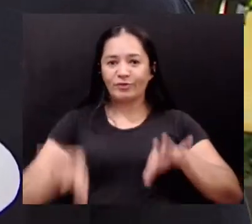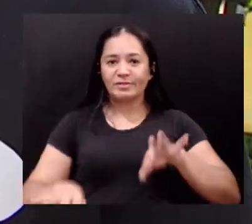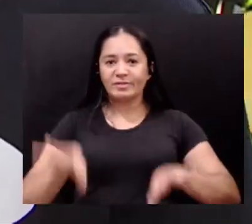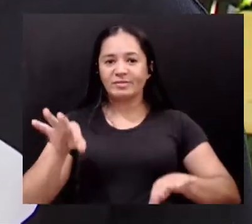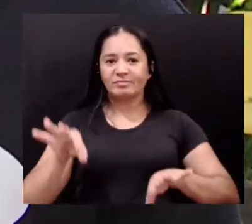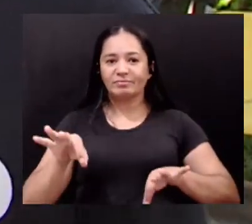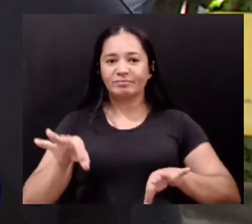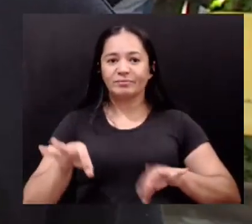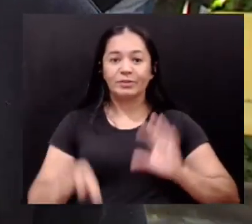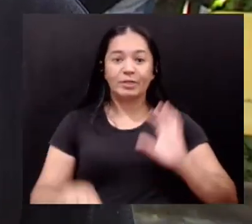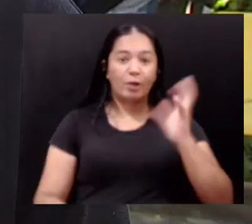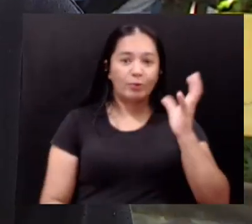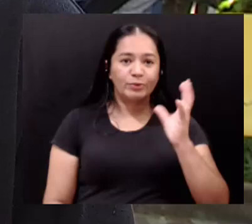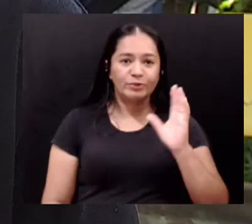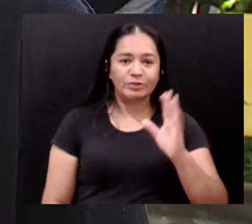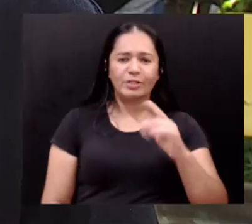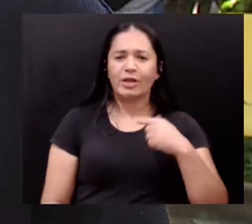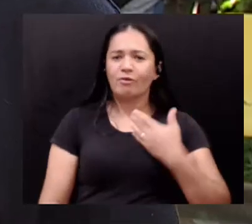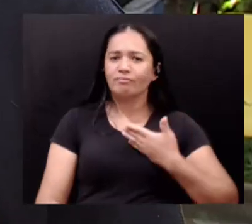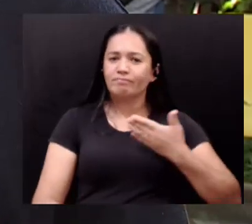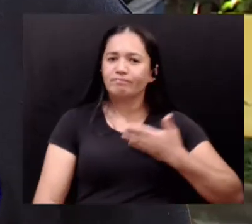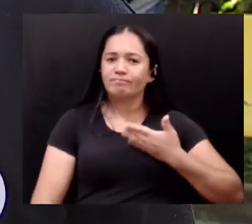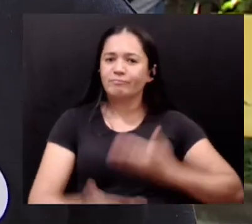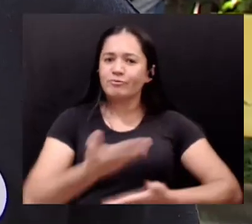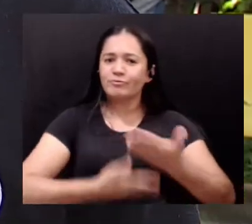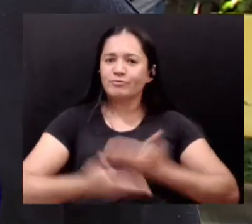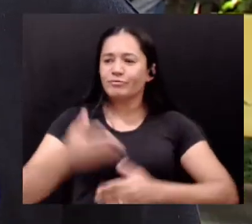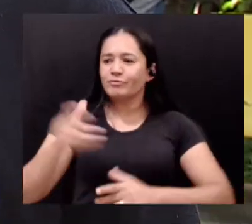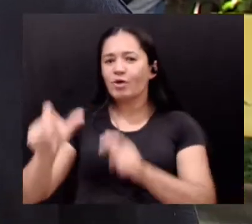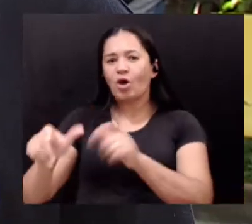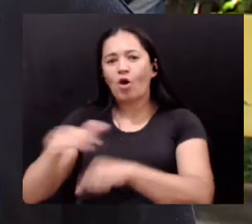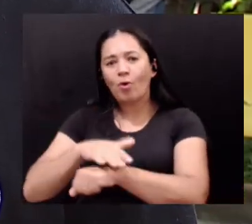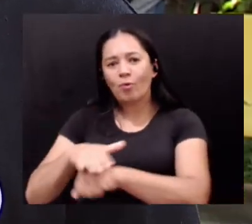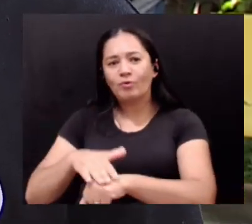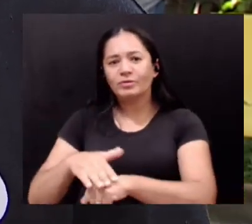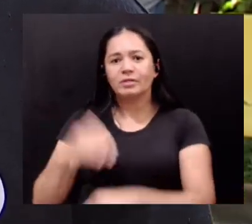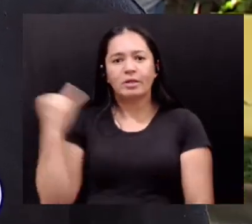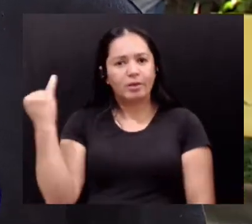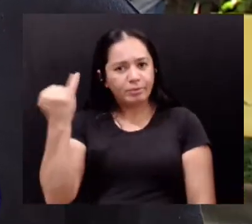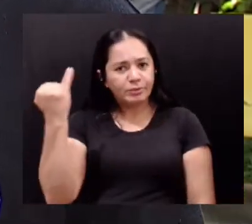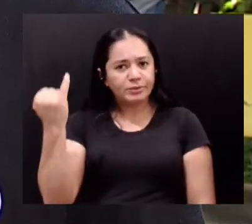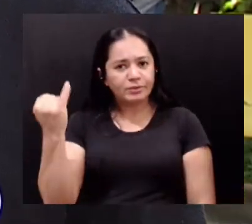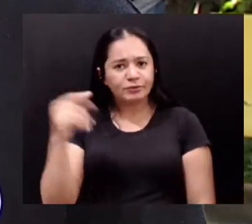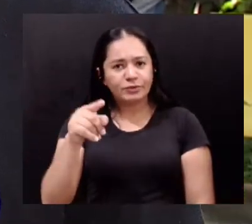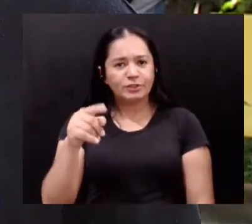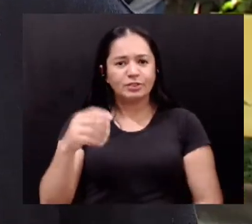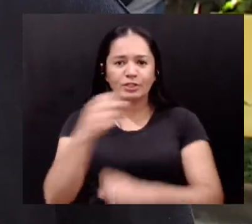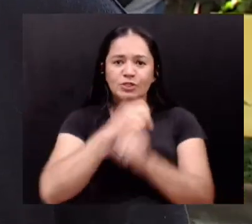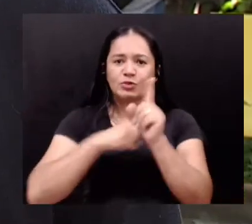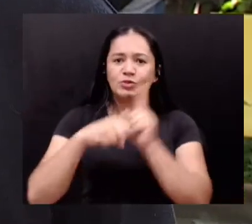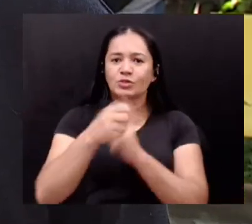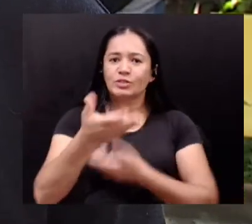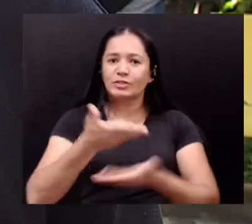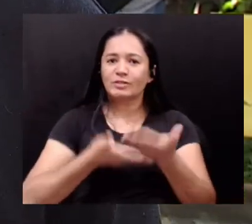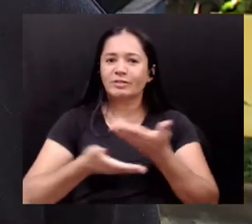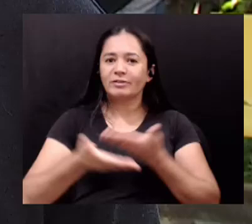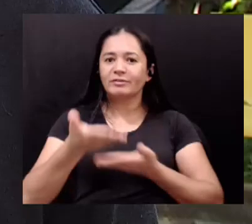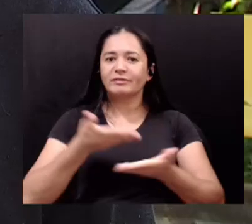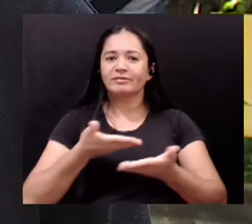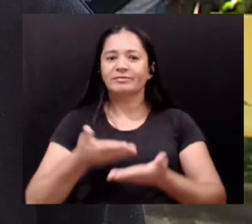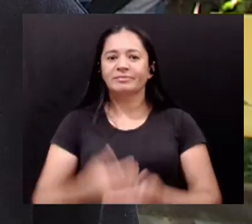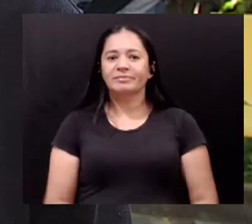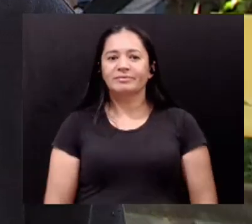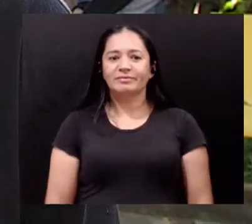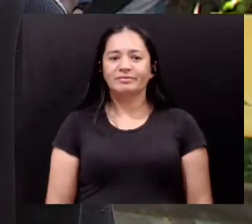Fiz bastantes amizades, conversei com bastantes pessoas novas, isso é muito importante, né? Você socializar com outras pessoas. E quem é